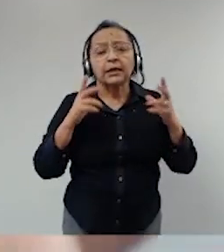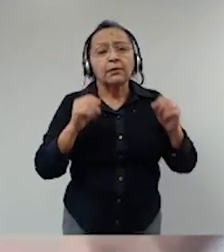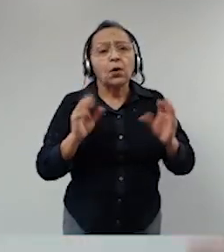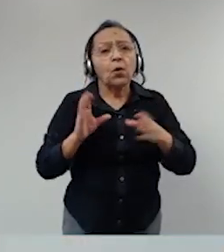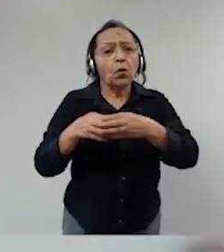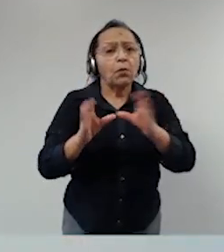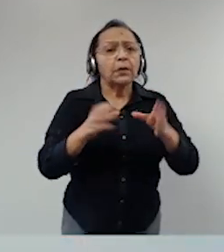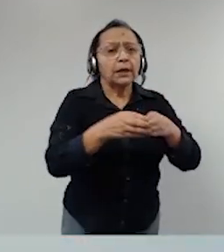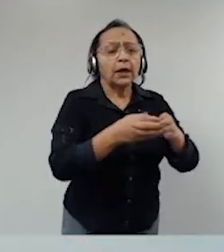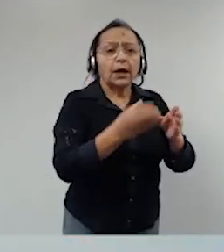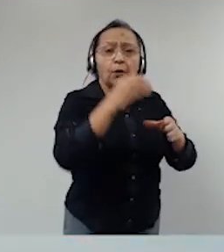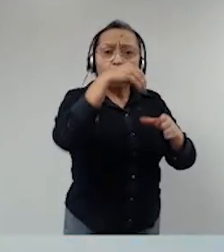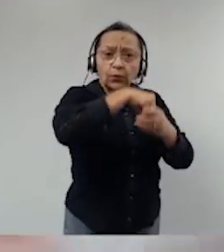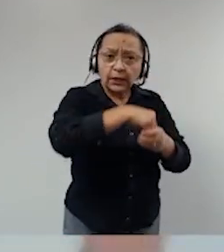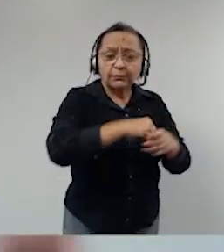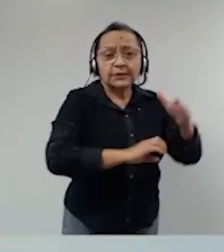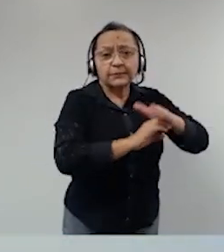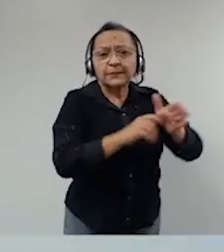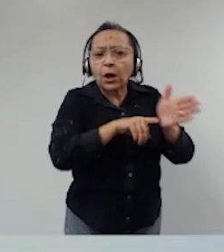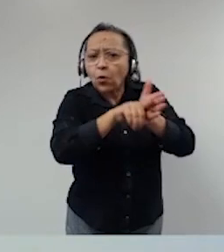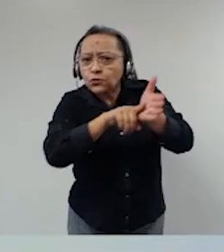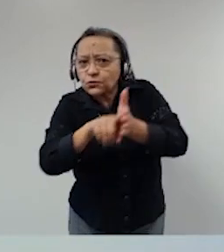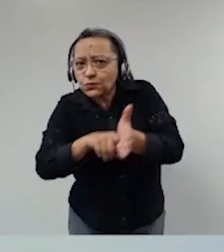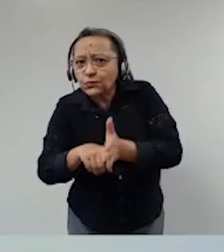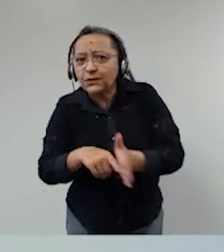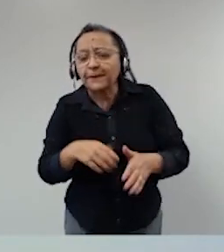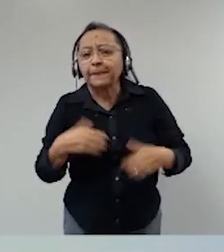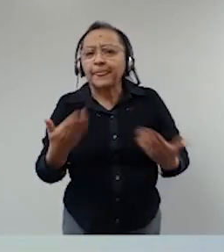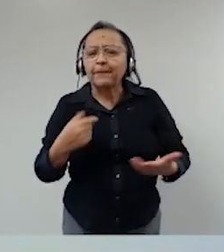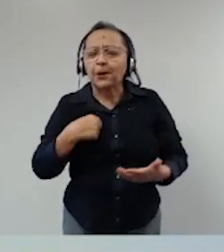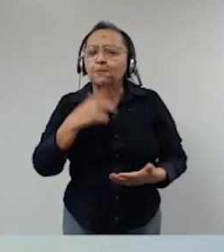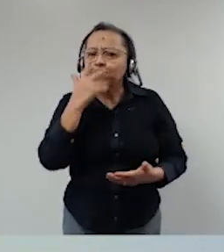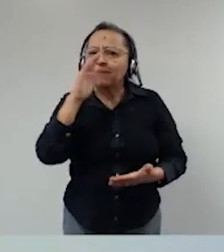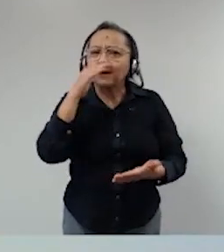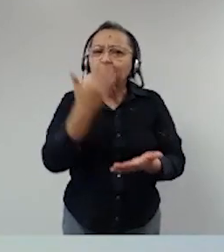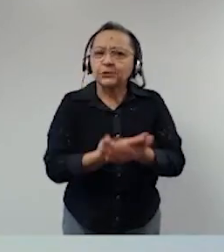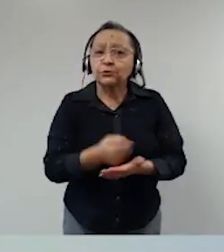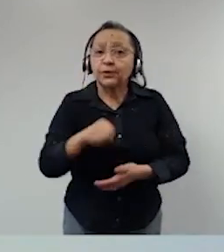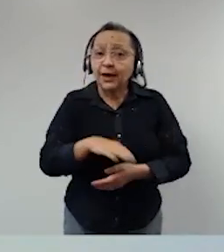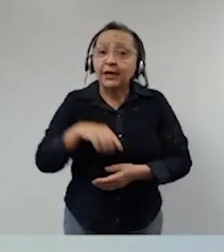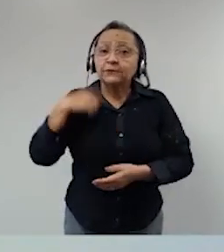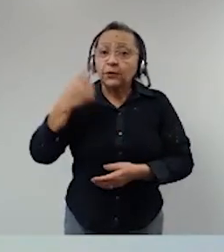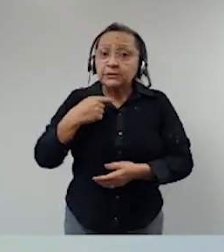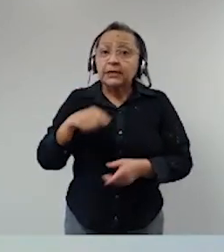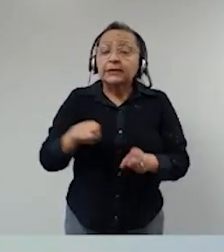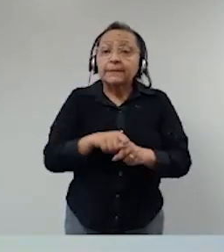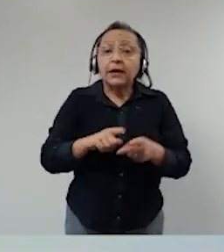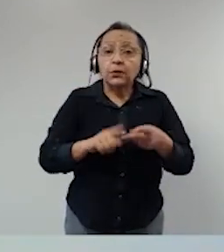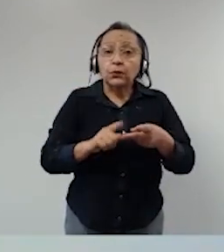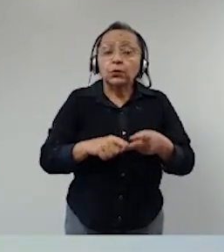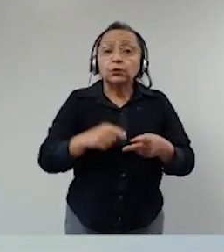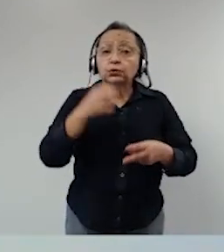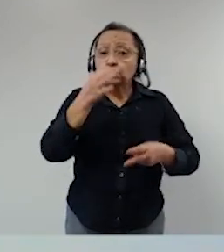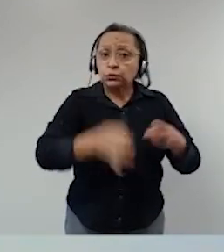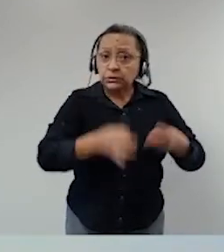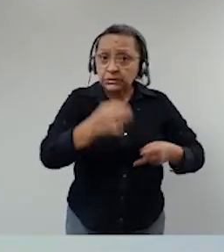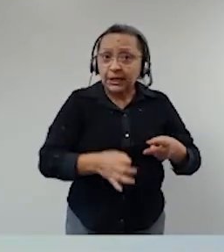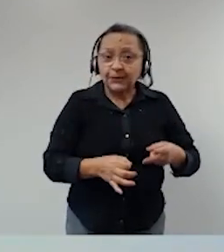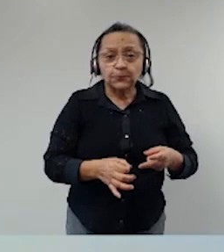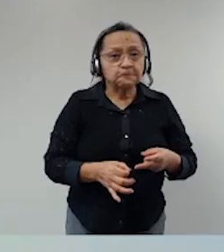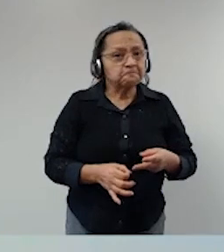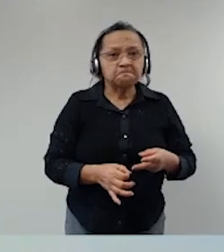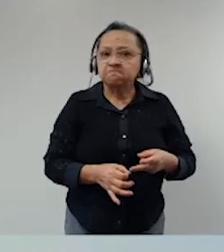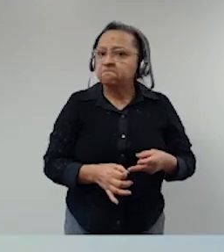consultivos das empresas. Tá certo? Enfim, eu acredito que a advocacia e o judiciário não